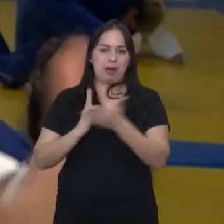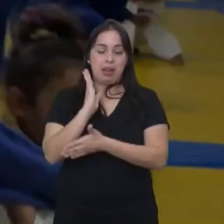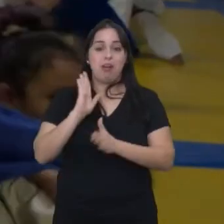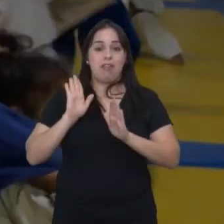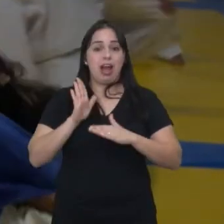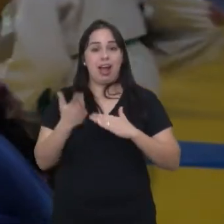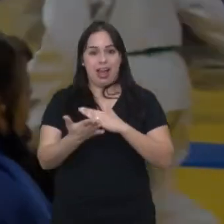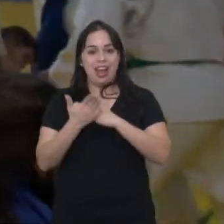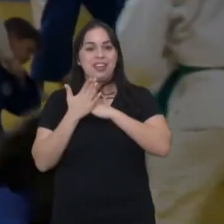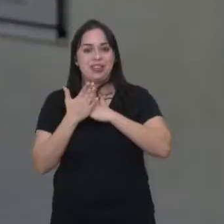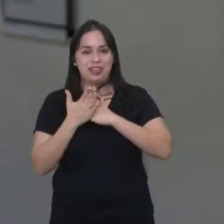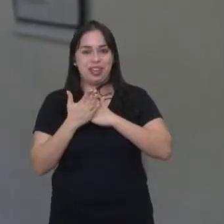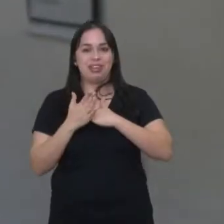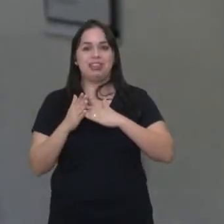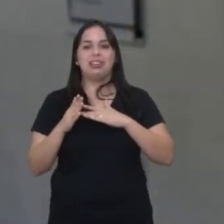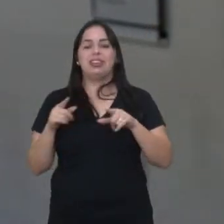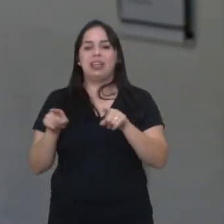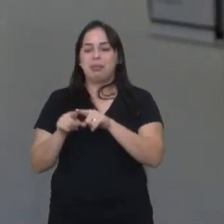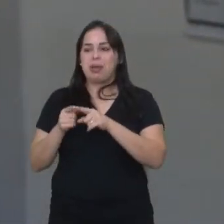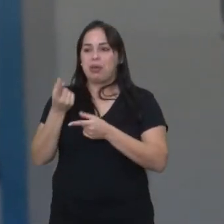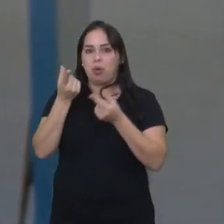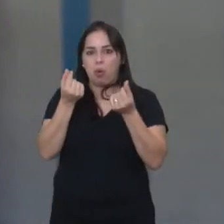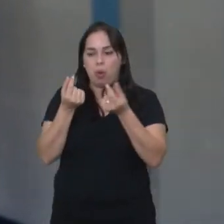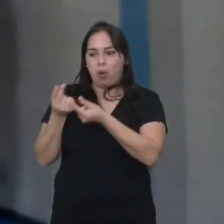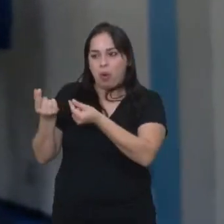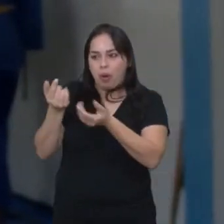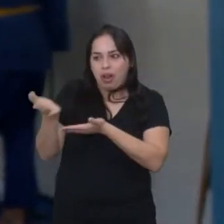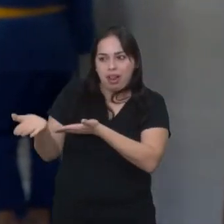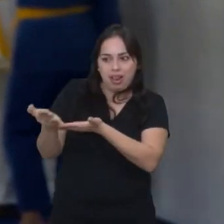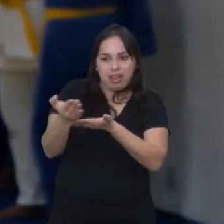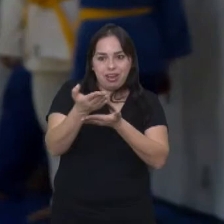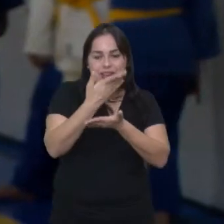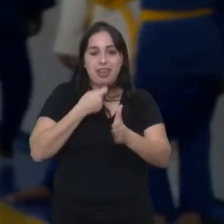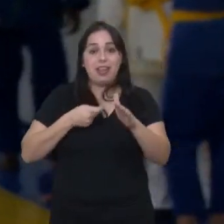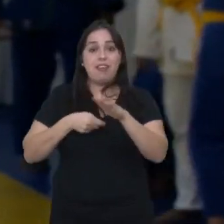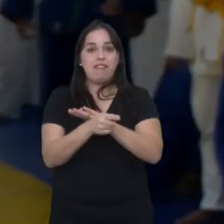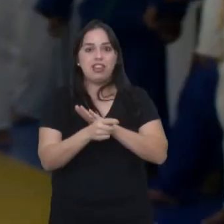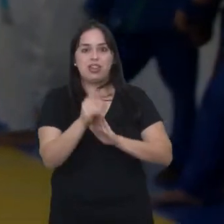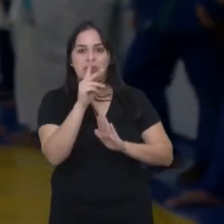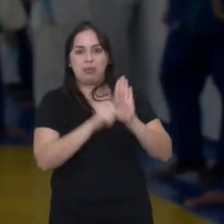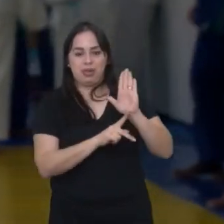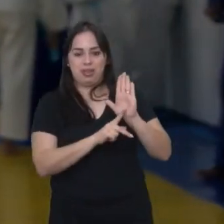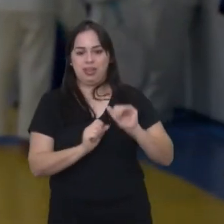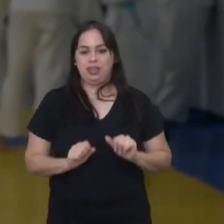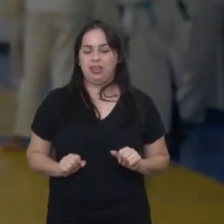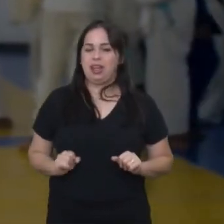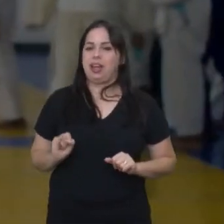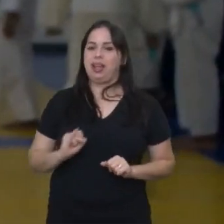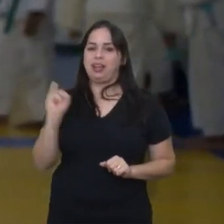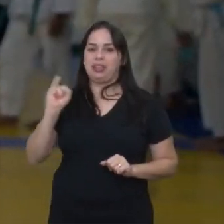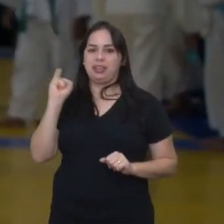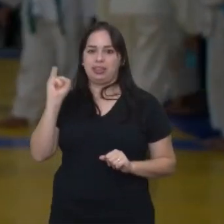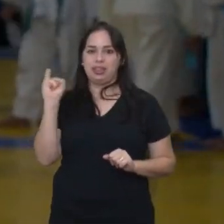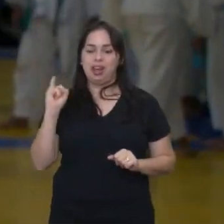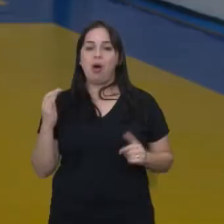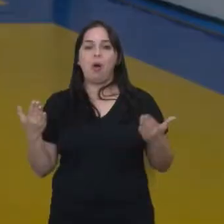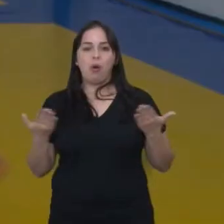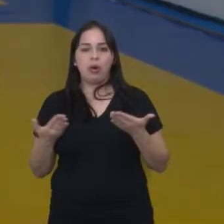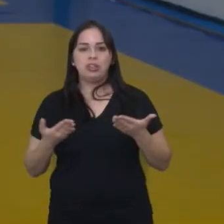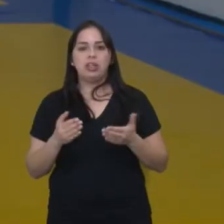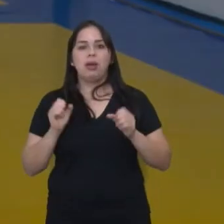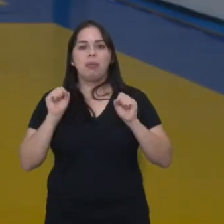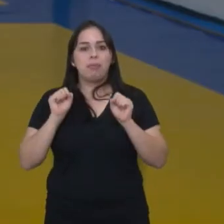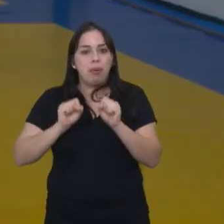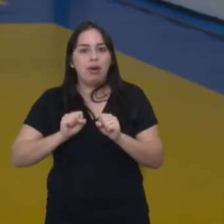a aprovação desse título pode facilitar a luta diária pela captação de recursos que serão investidos no projeto social. É